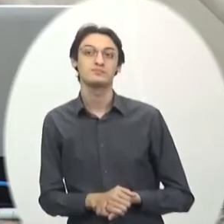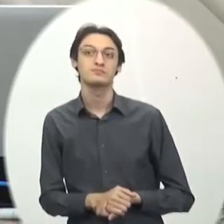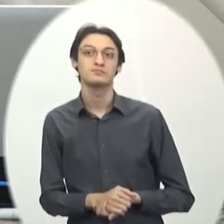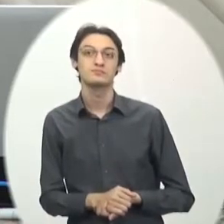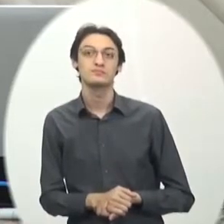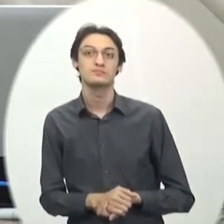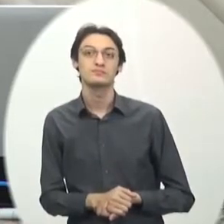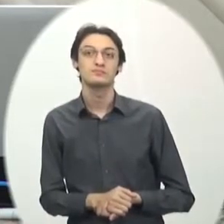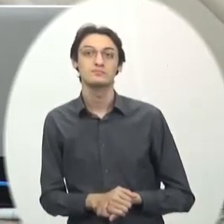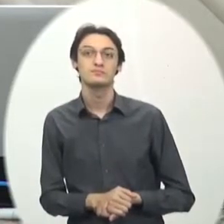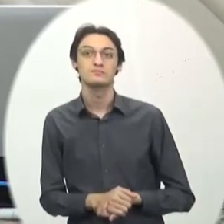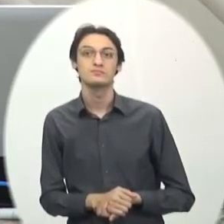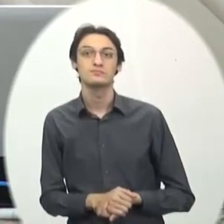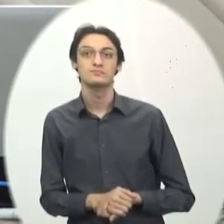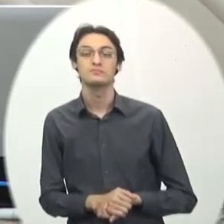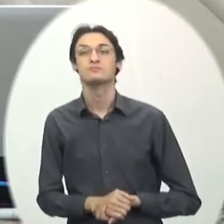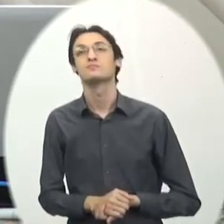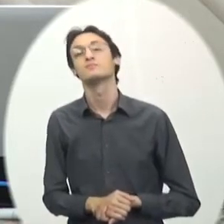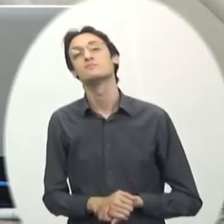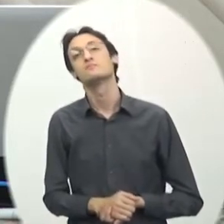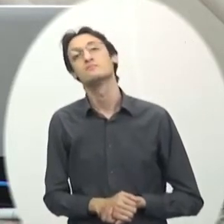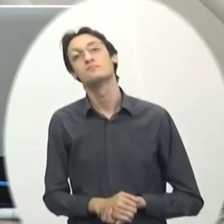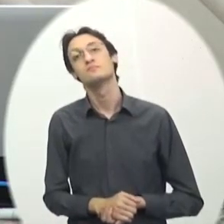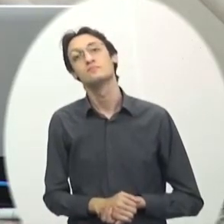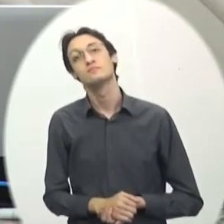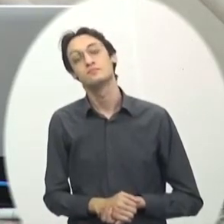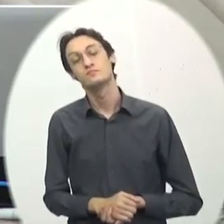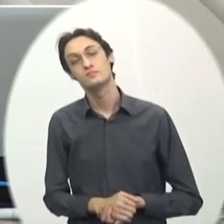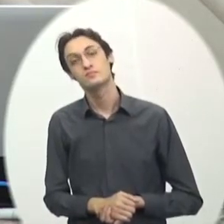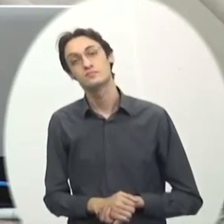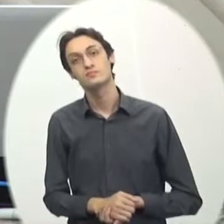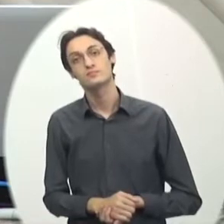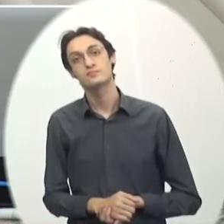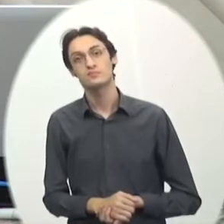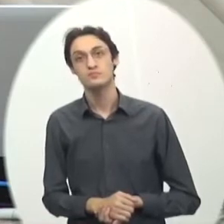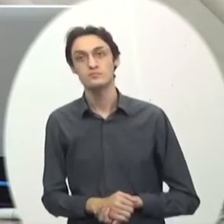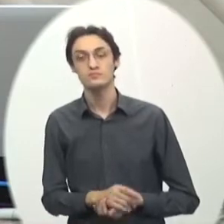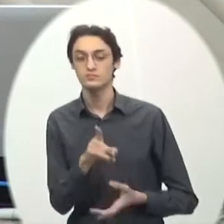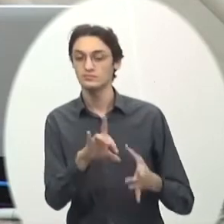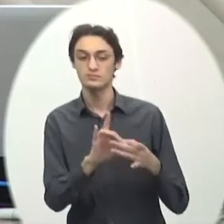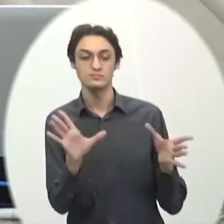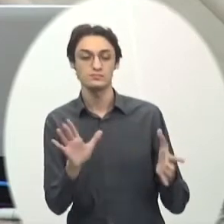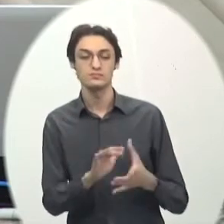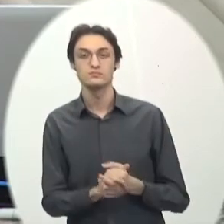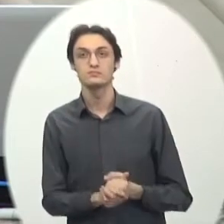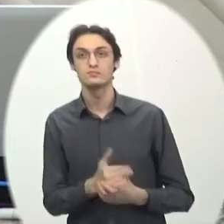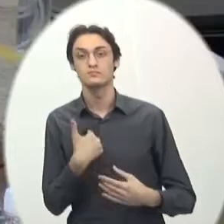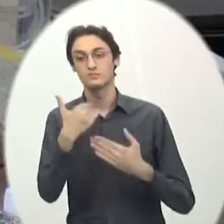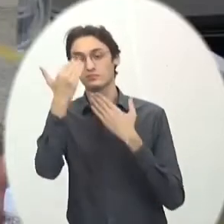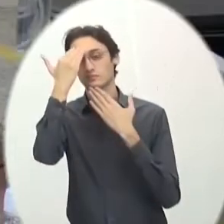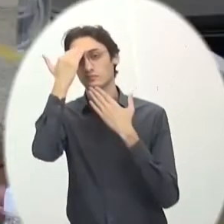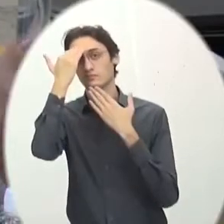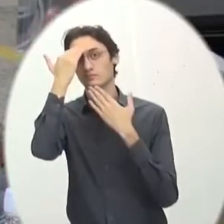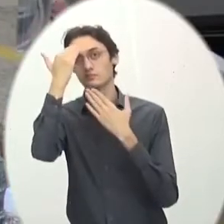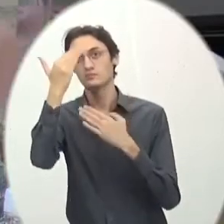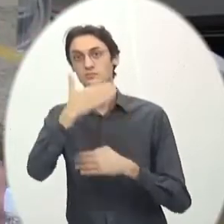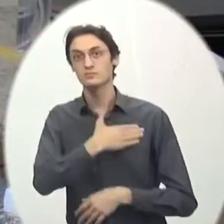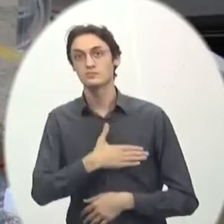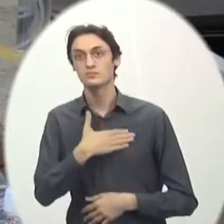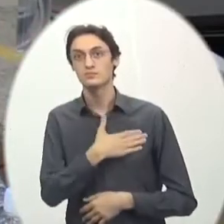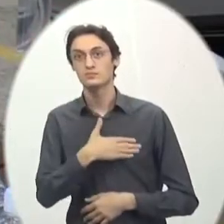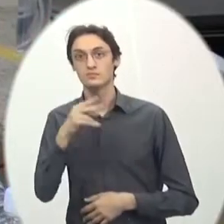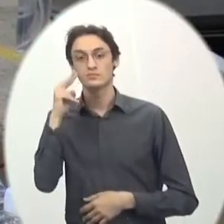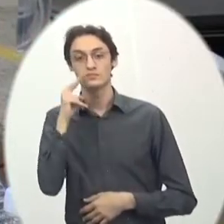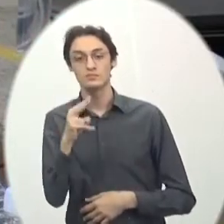gente dê um encaminhamento final dos trabalhos. Pode ficar à vontade, doutor. Agradeço, foi um prazer revê-los, apesar